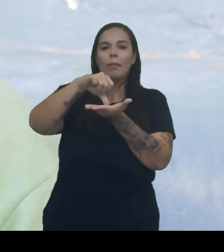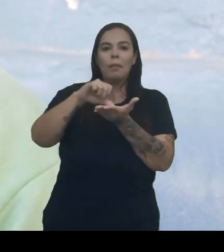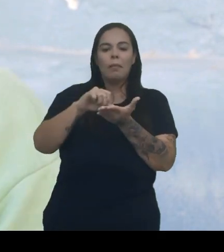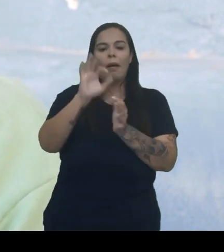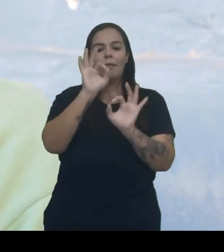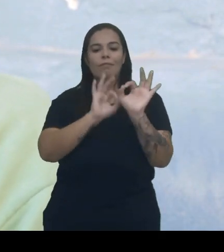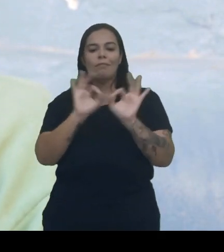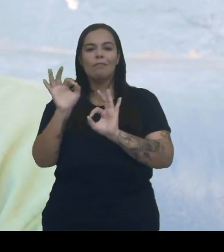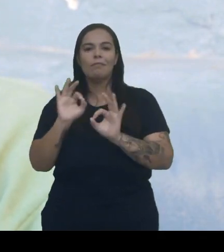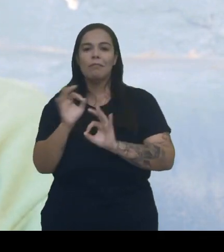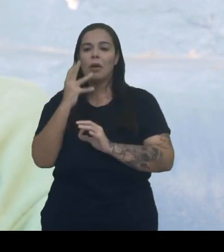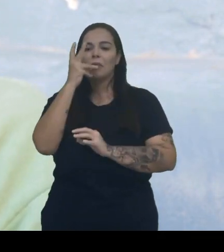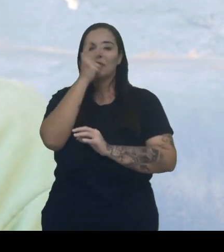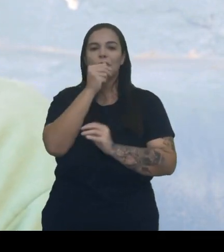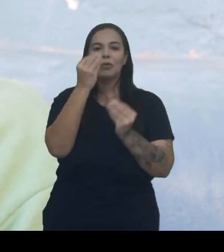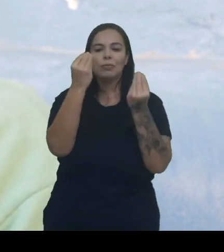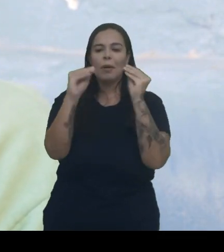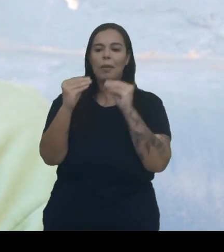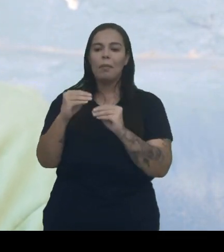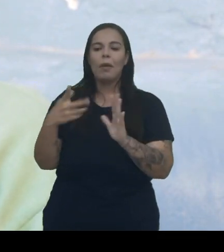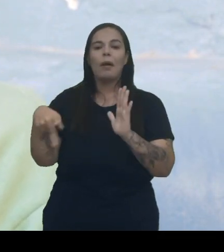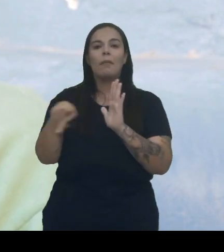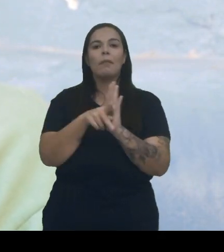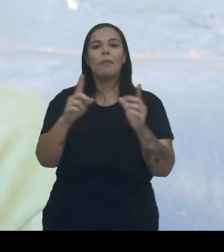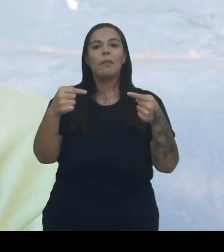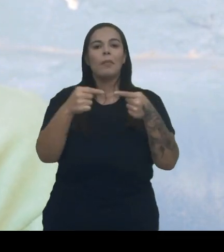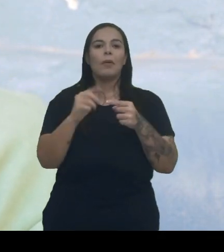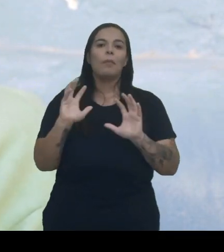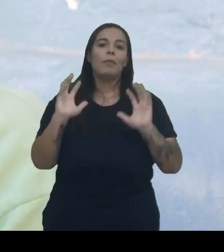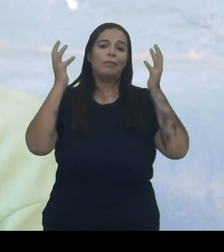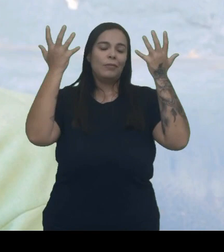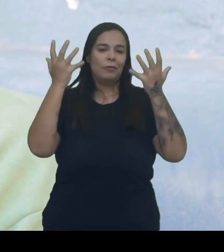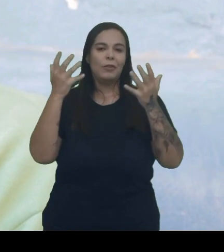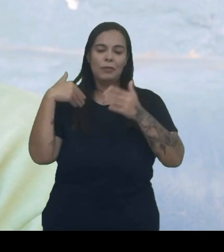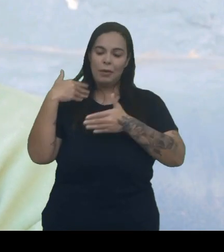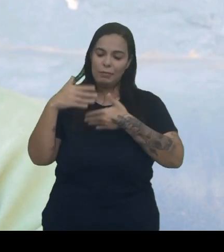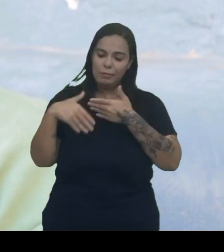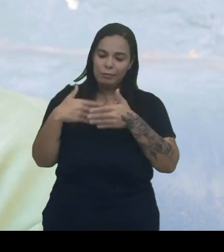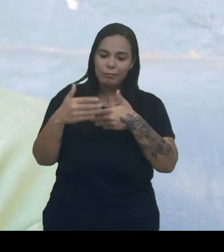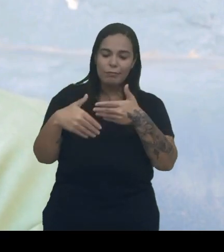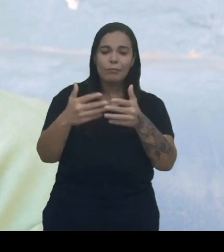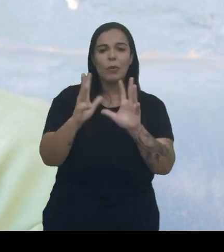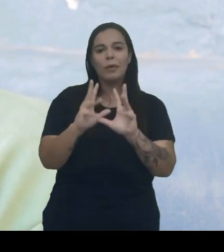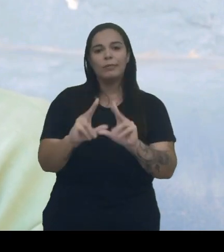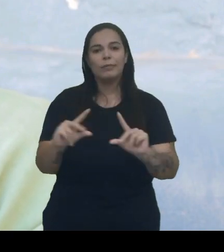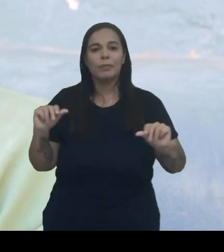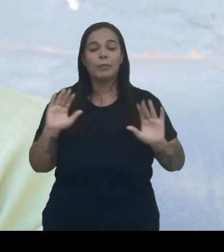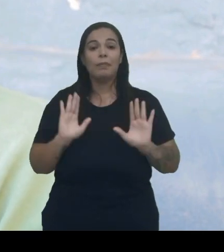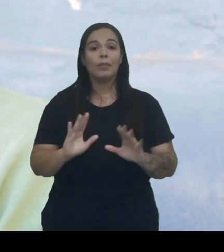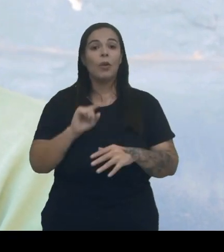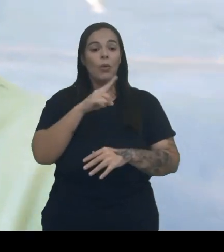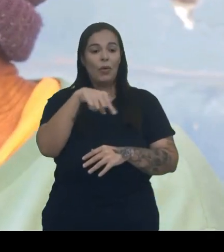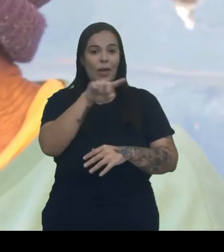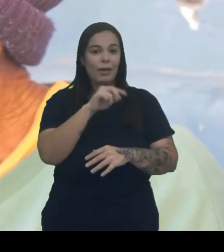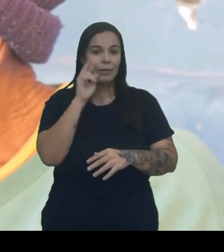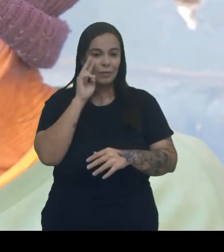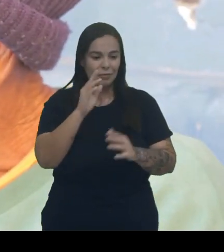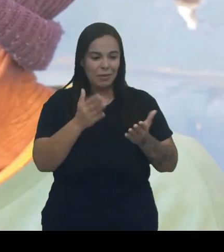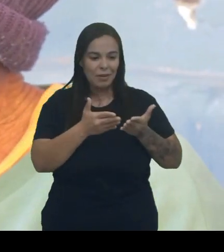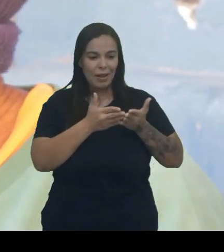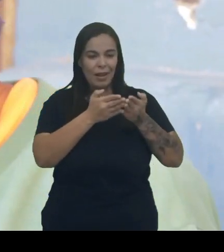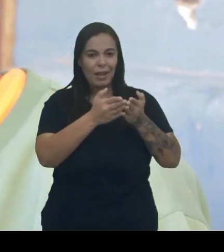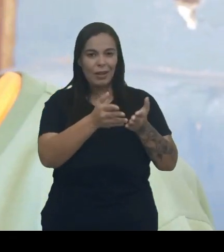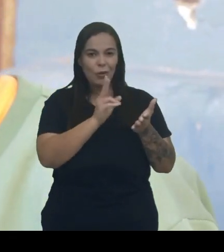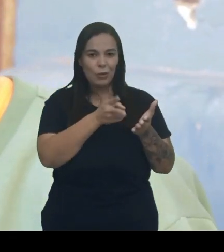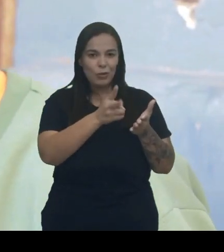Isso todo vem morrendo, o progresso vem tomando conta, vem morrendo. Então essas canoas aí, que tá aí ainda, como essa